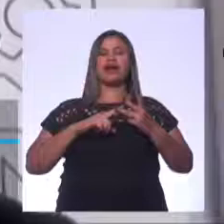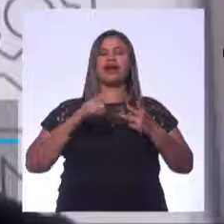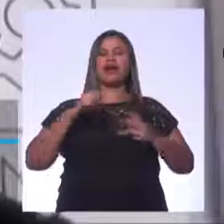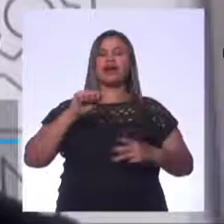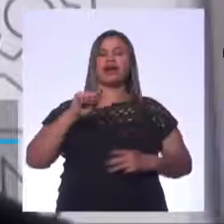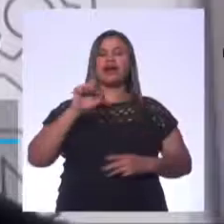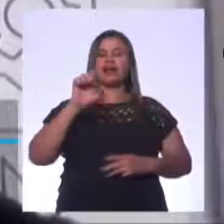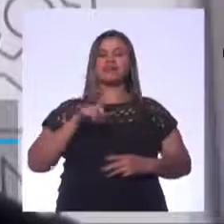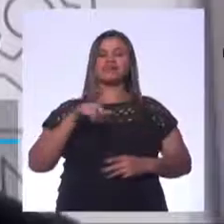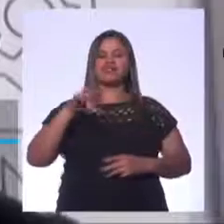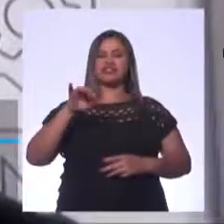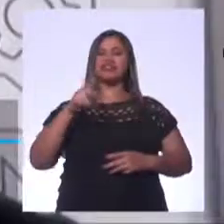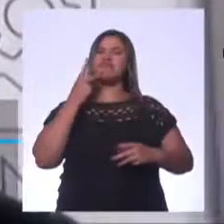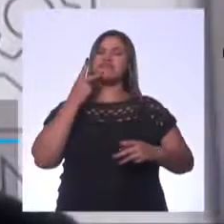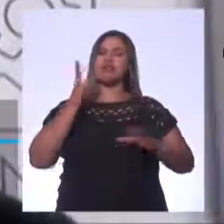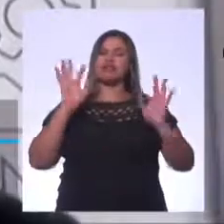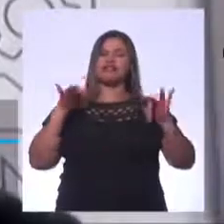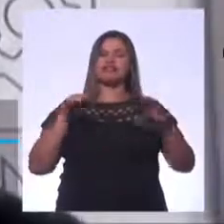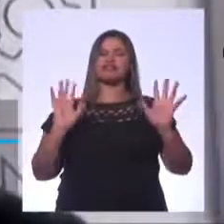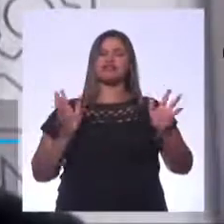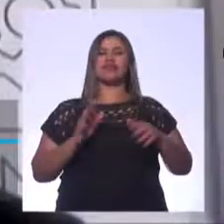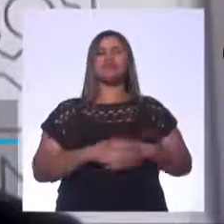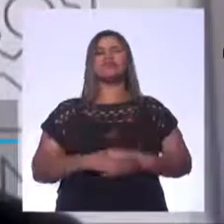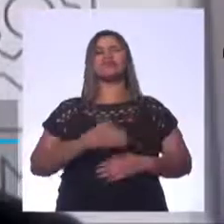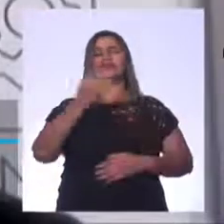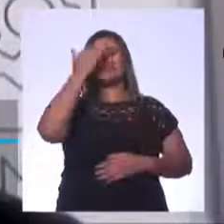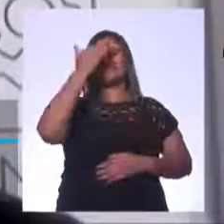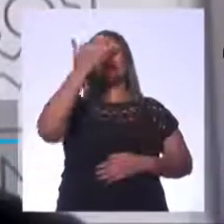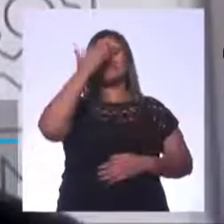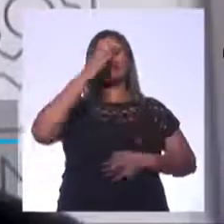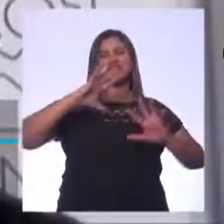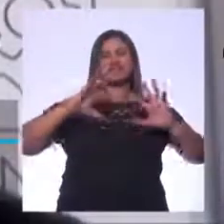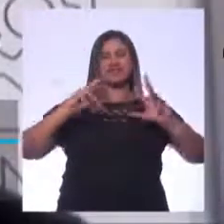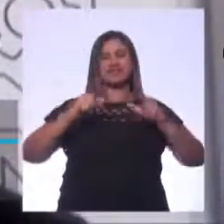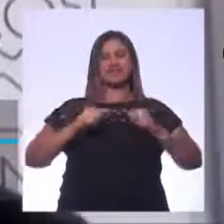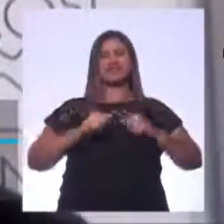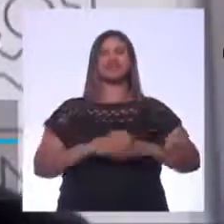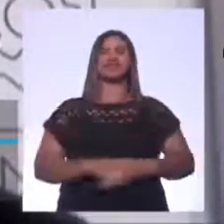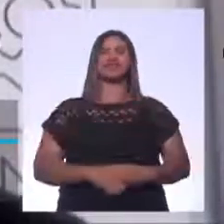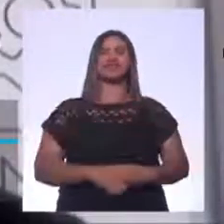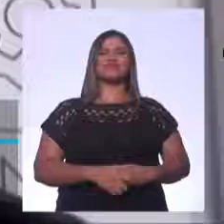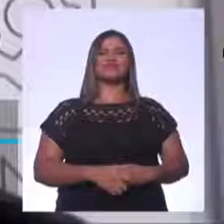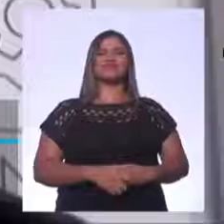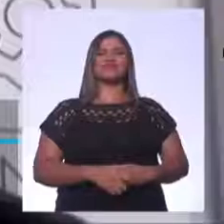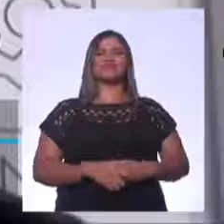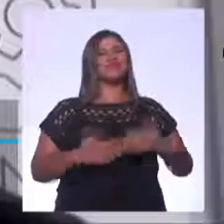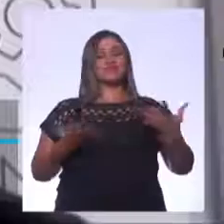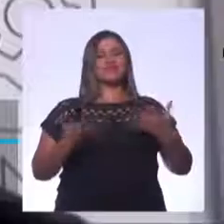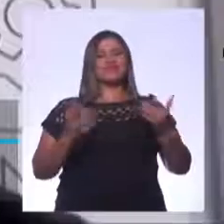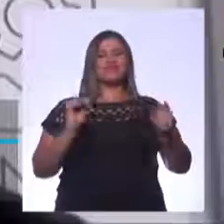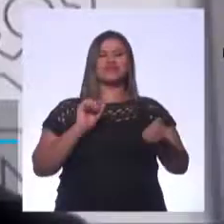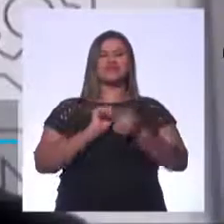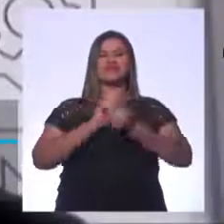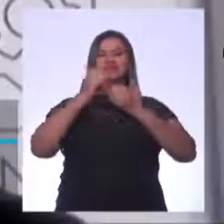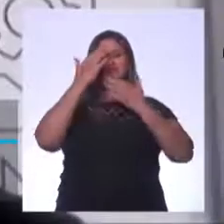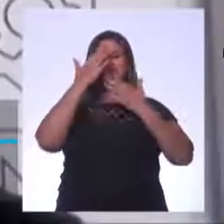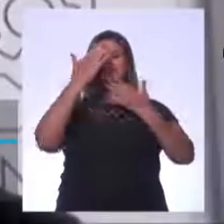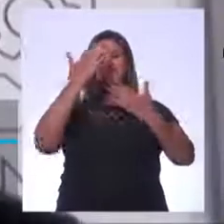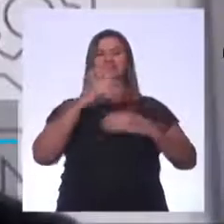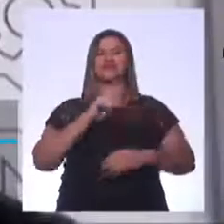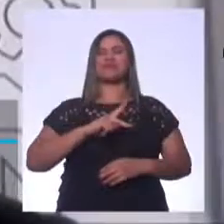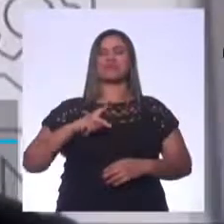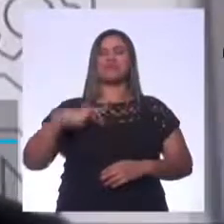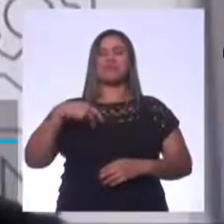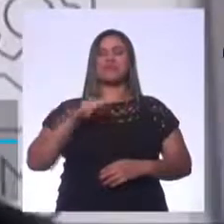nossas considerações finais, ok? Agradeço a todos vocês por essa participação. Muito obrigada.